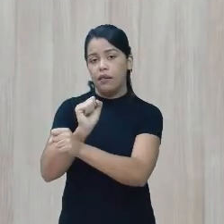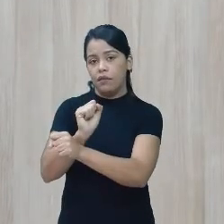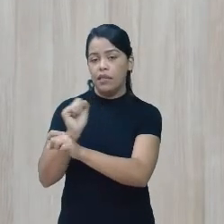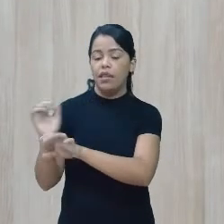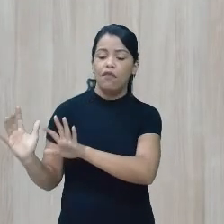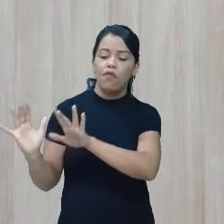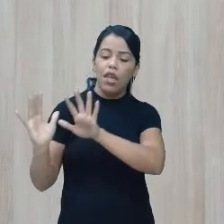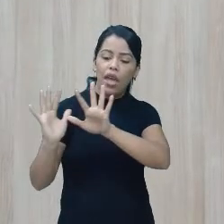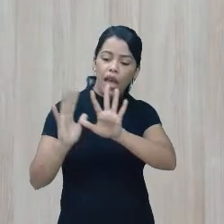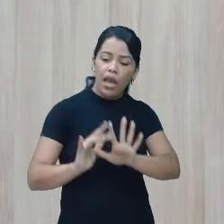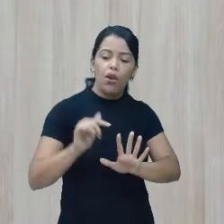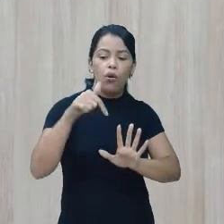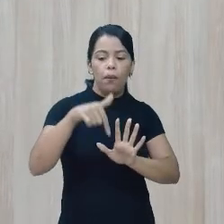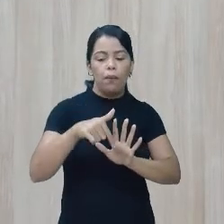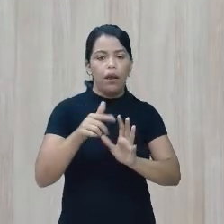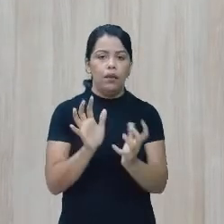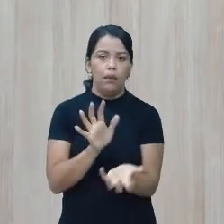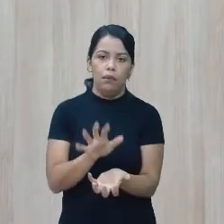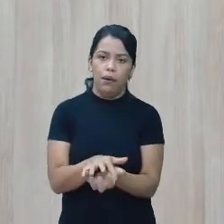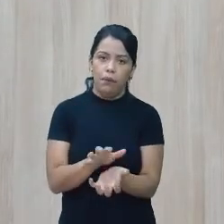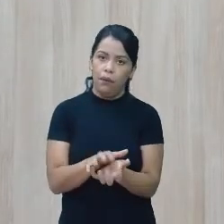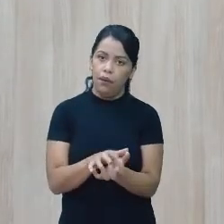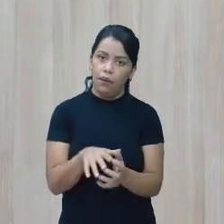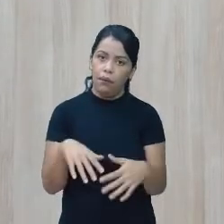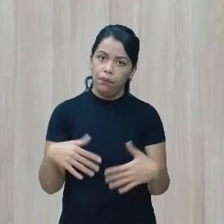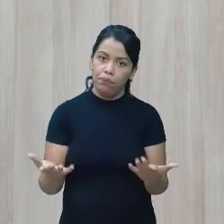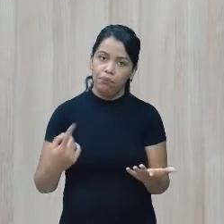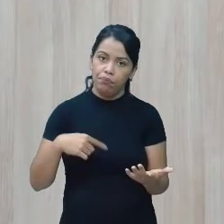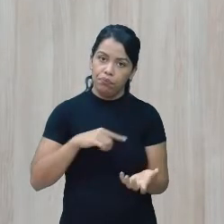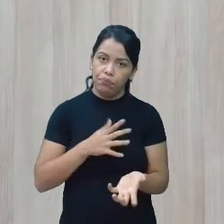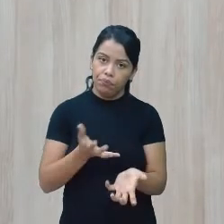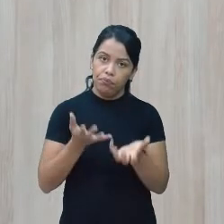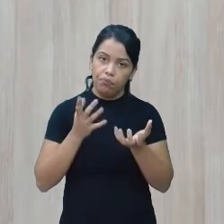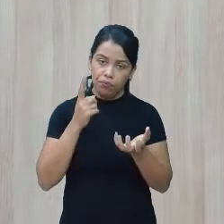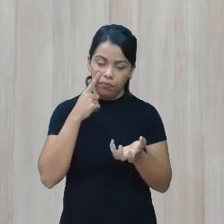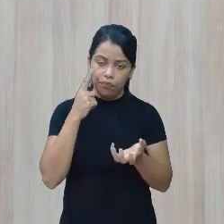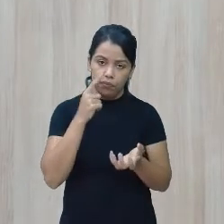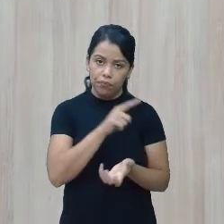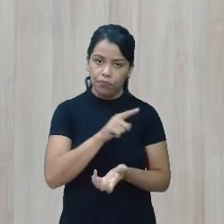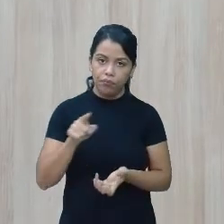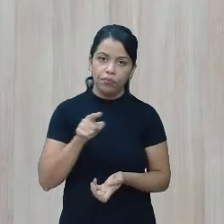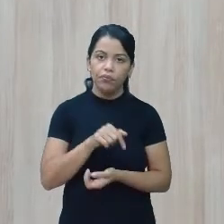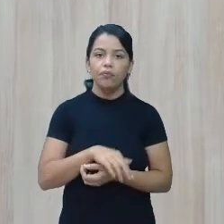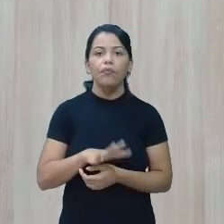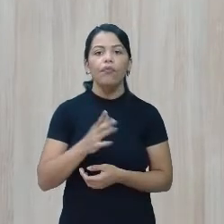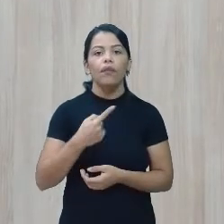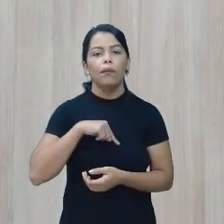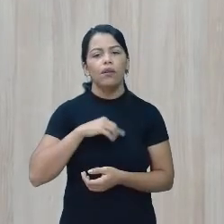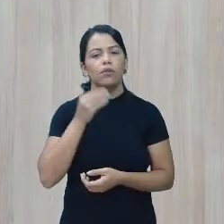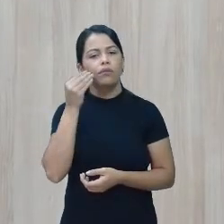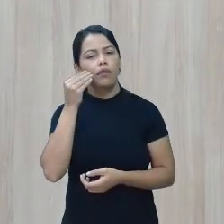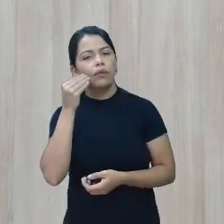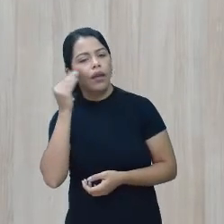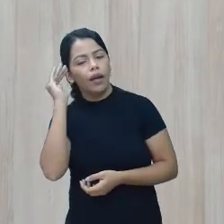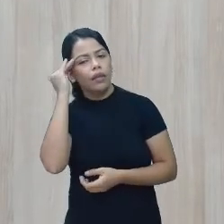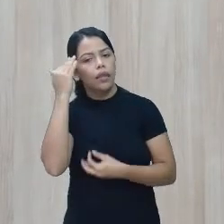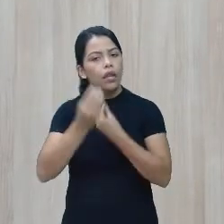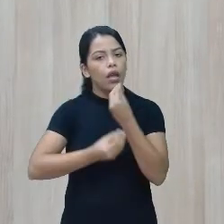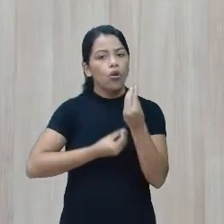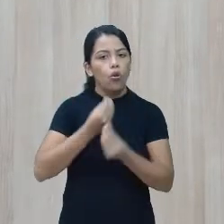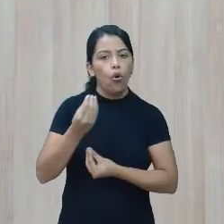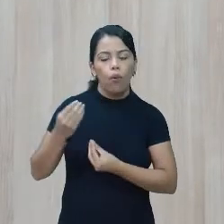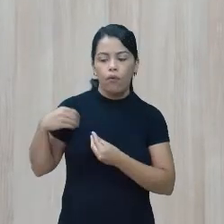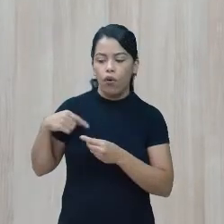certo? Então é isso, gente, que a gente queria demarcar aí, pelo menos para a gente entender um pouco desse circuito. A gente vai